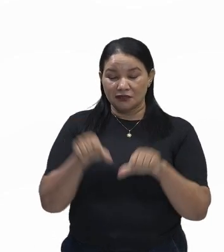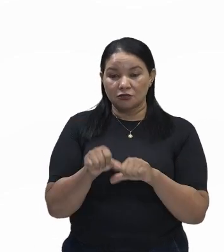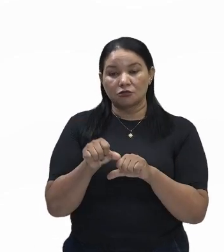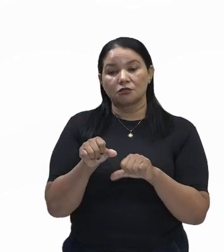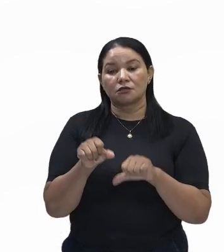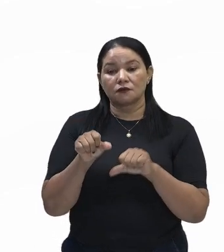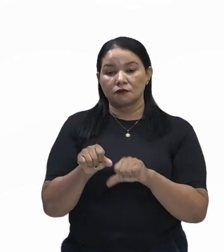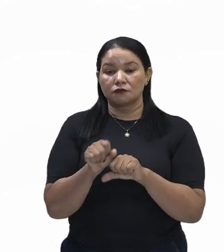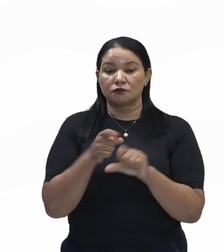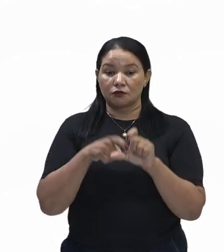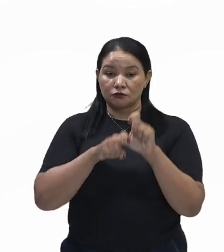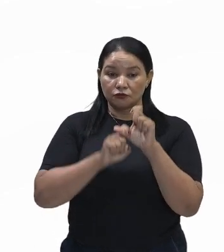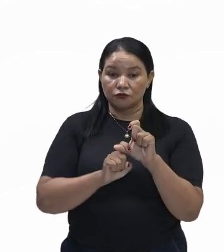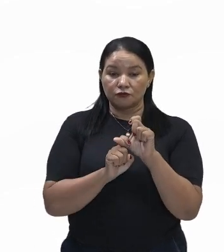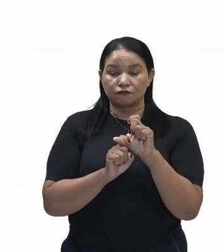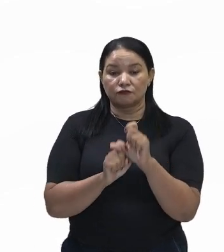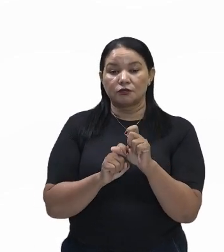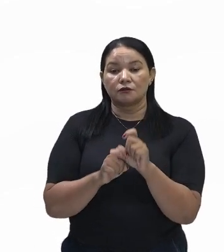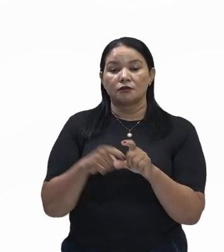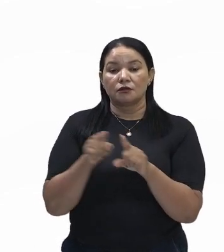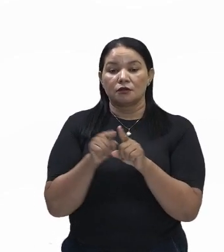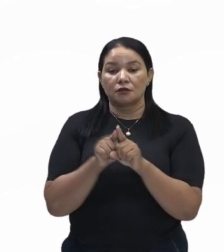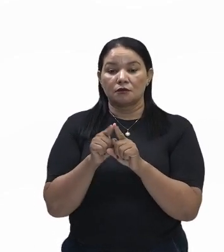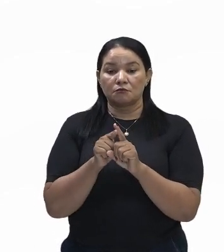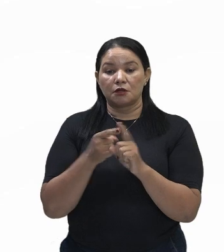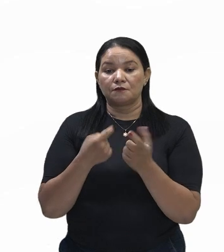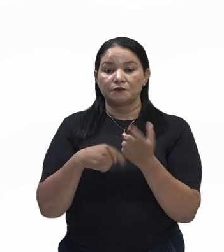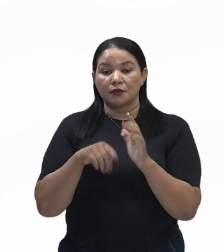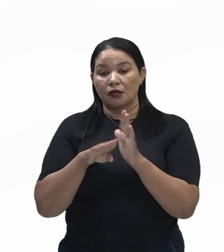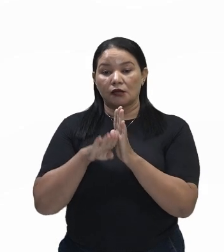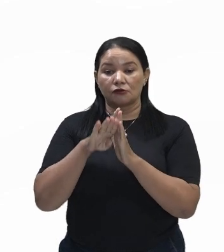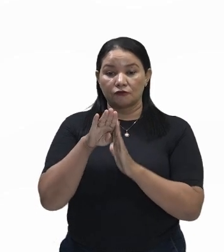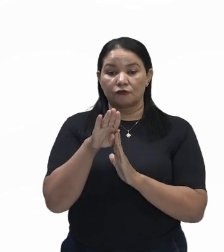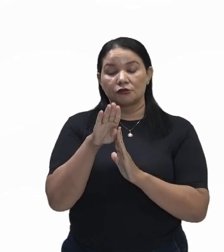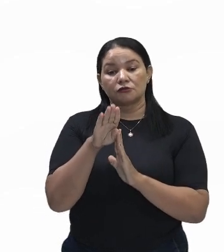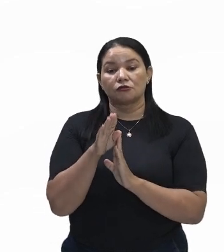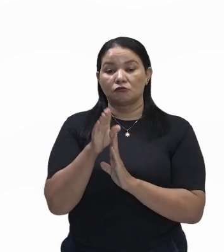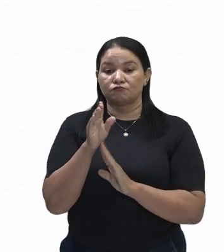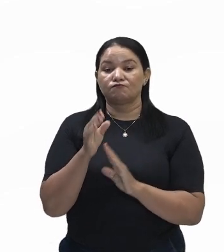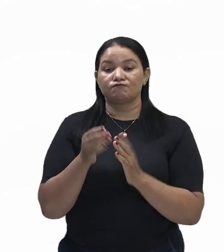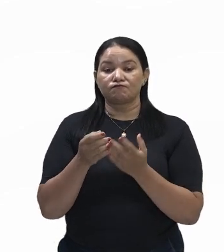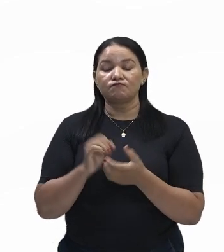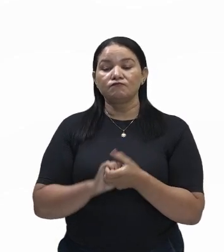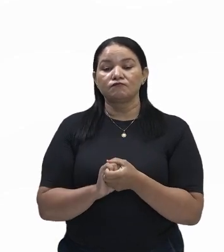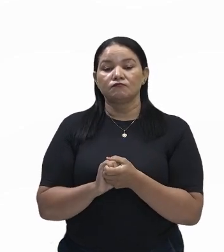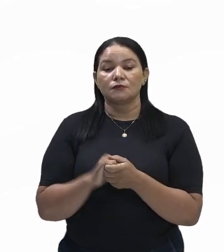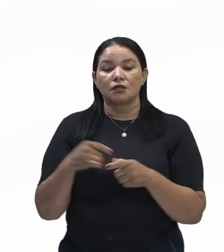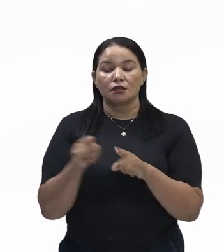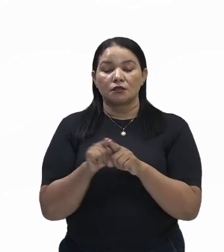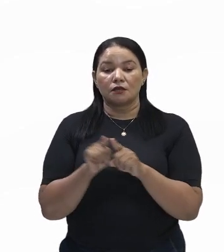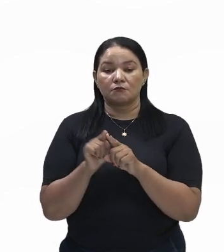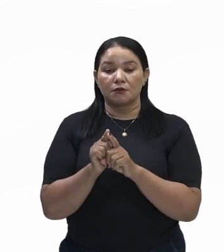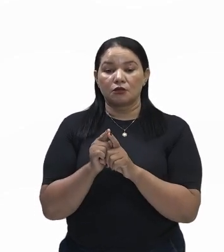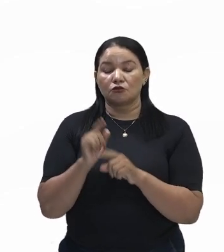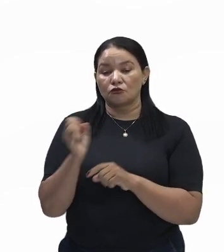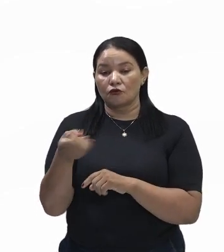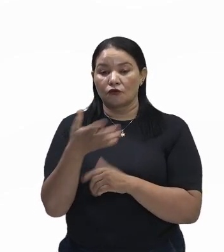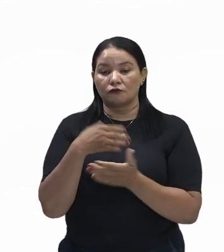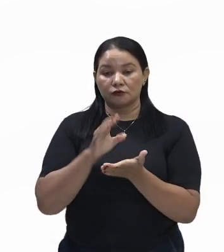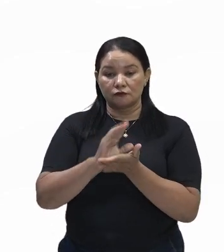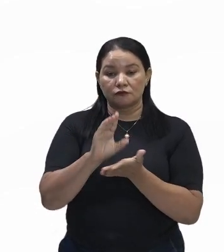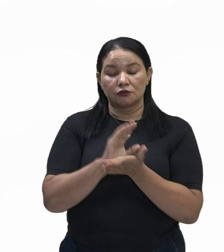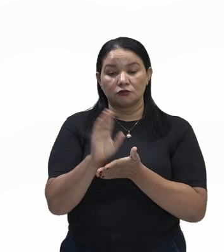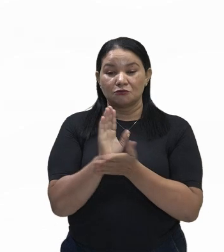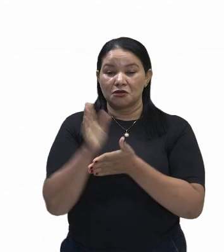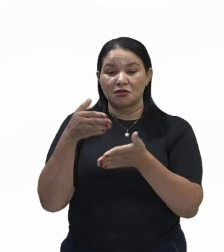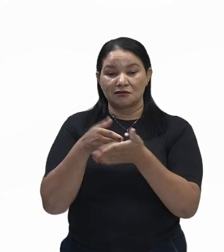pela crise da dívida externa e a inflação galopante. Observaremos também novos investimentos que foram